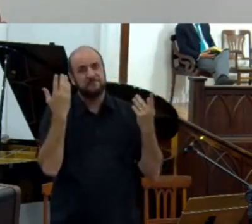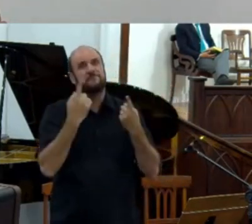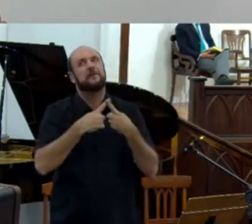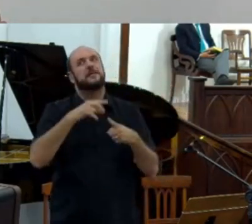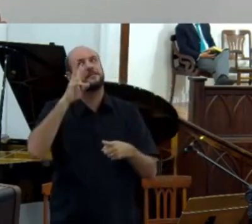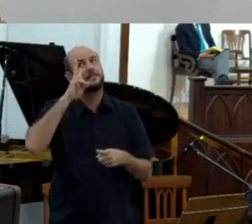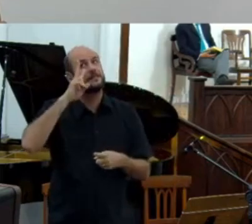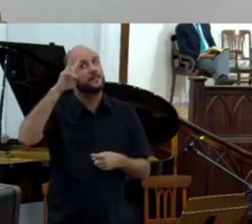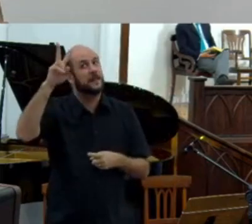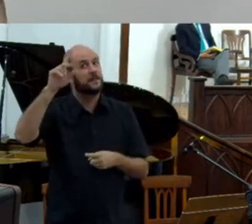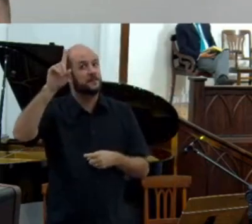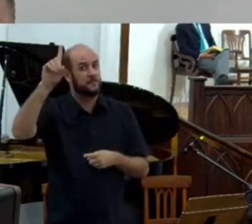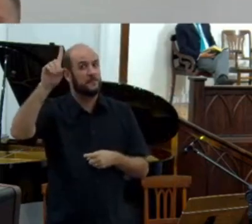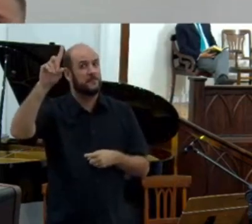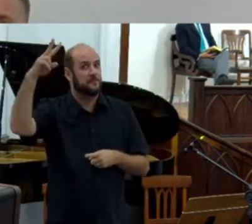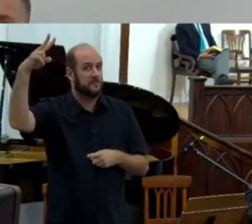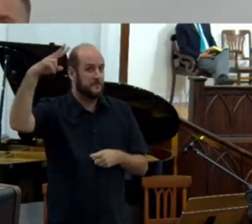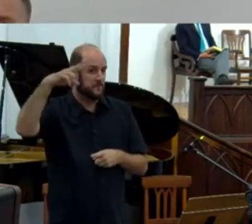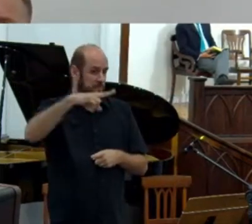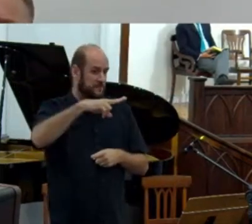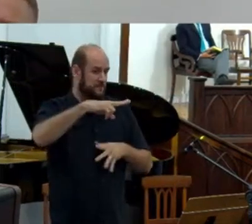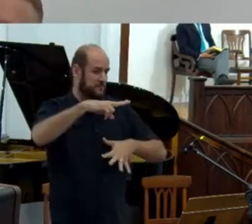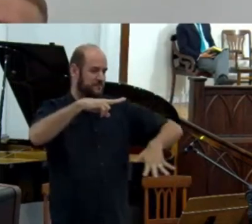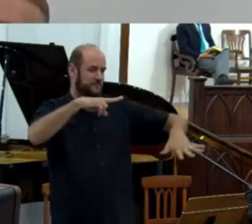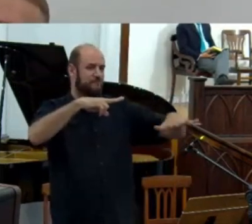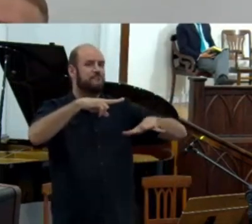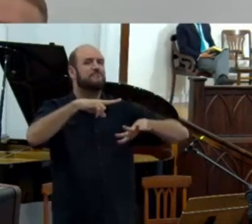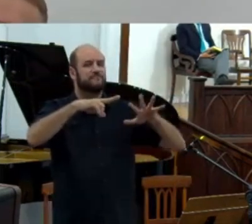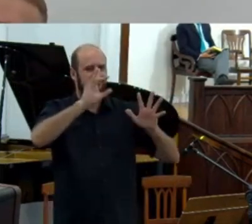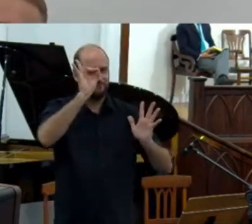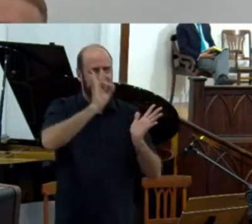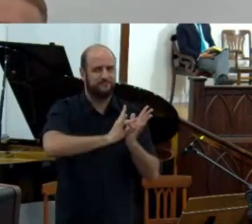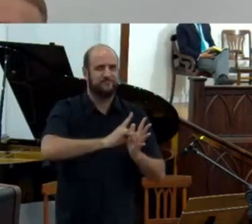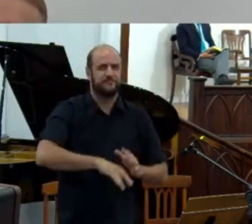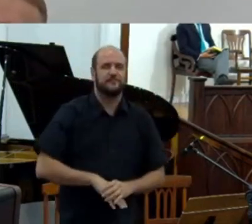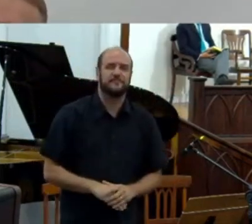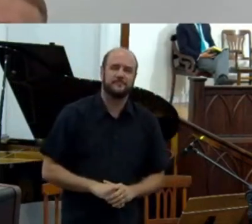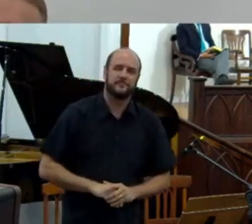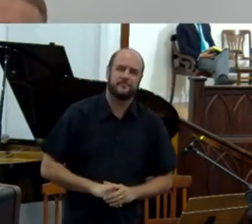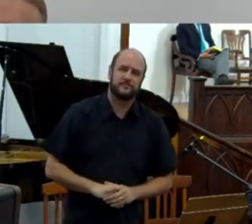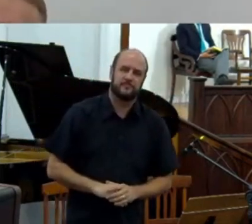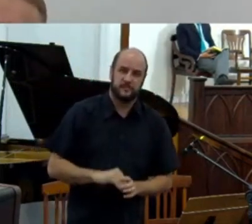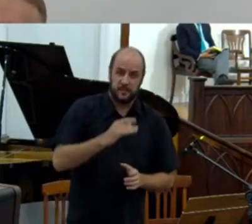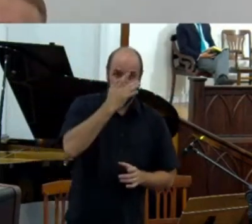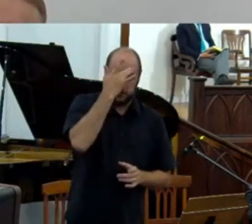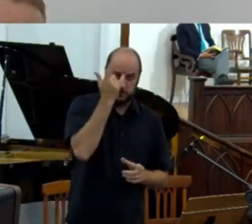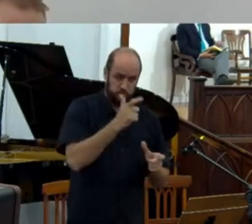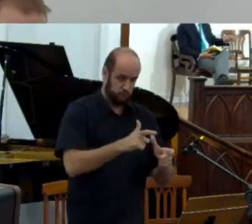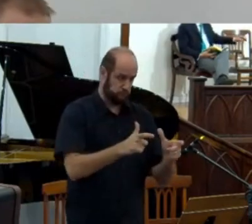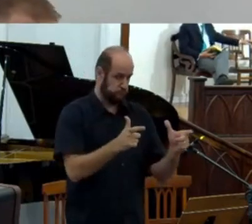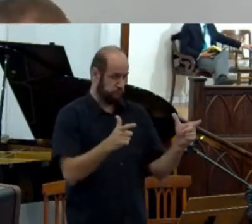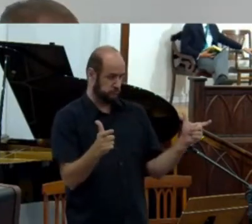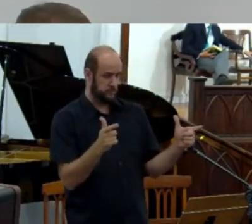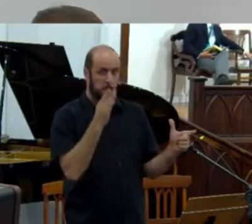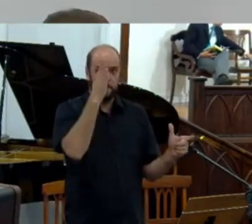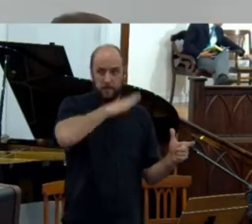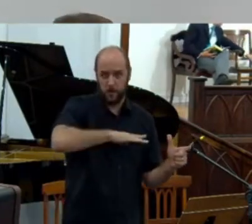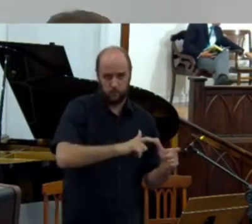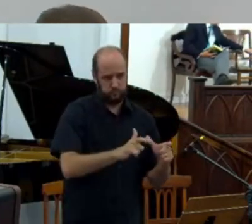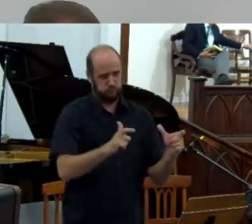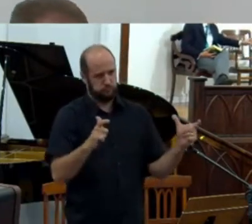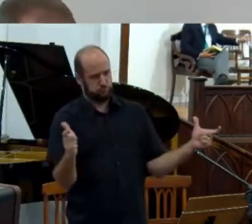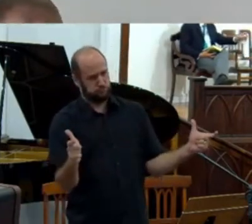do Senhor enxergaram cada um destes detalhes. Pessoas se multiplicavam, o mal se